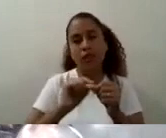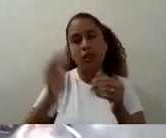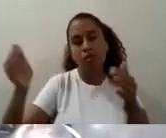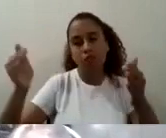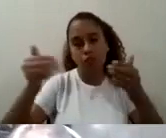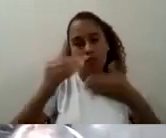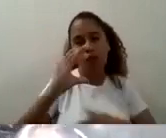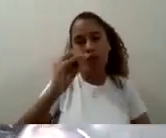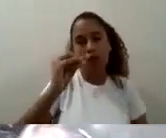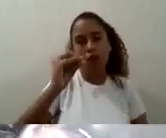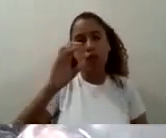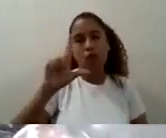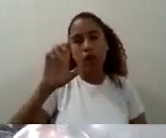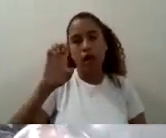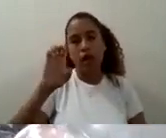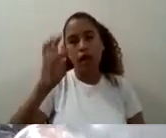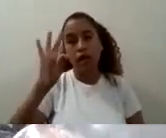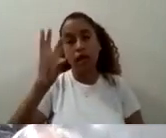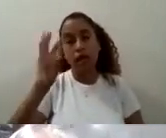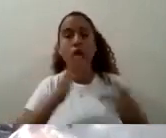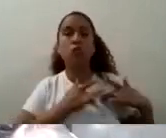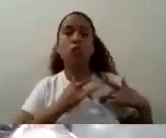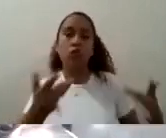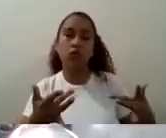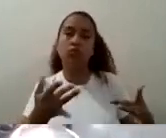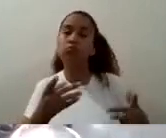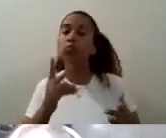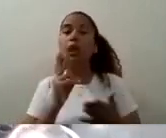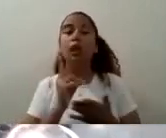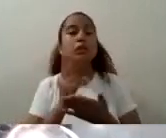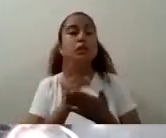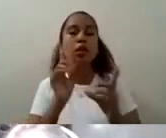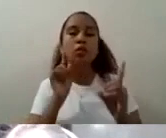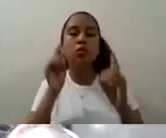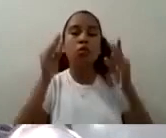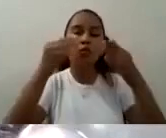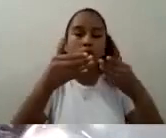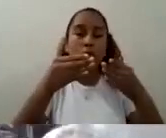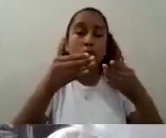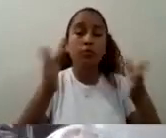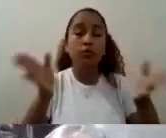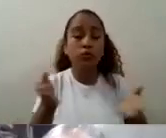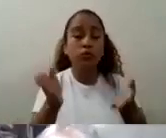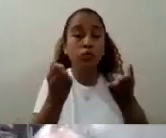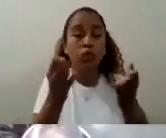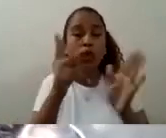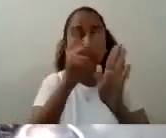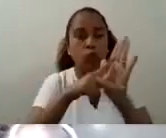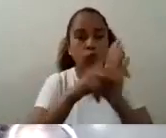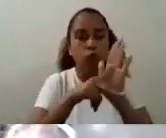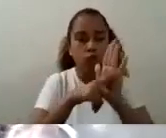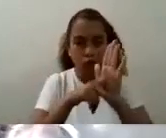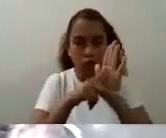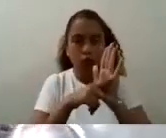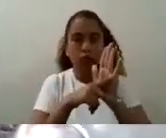A coleta ela é sempre destinada ao apoio a pequenos projetos voltados, não